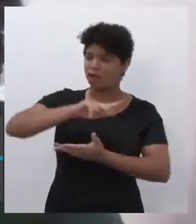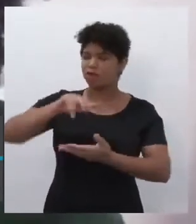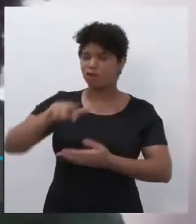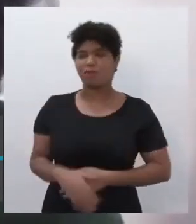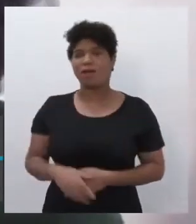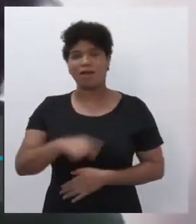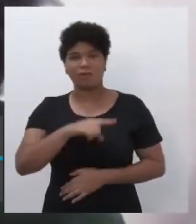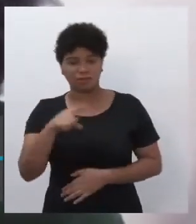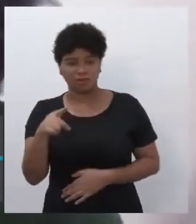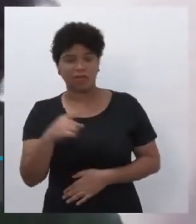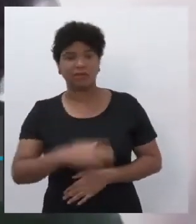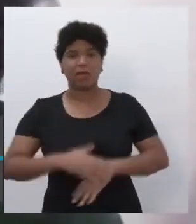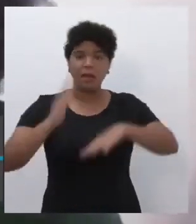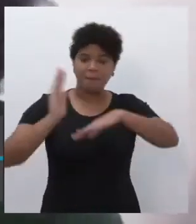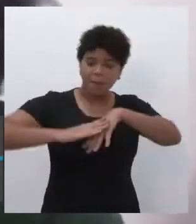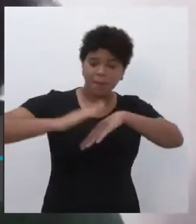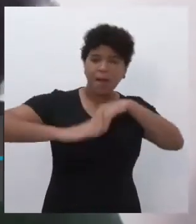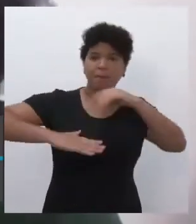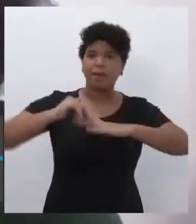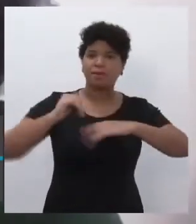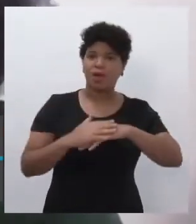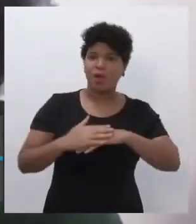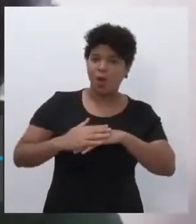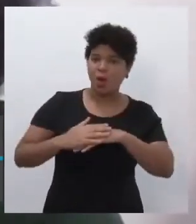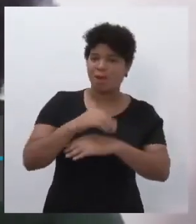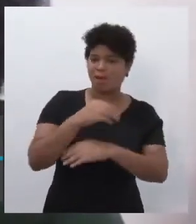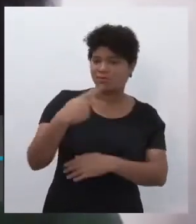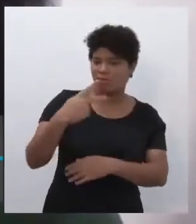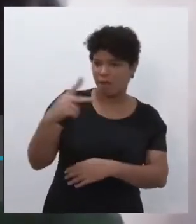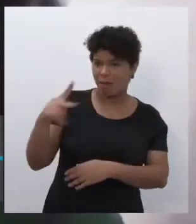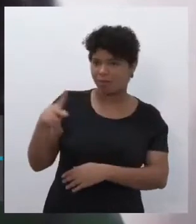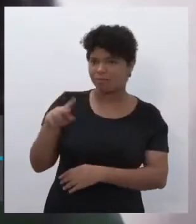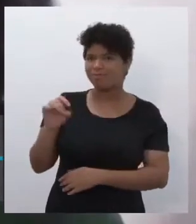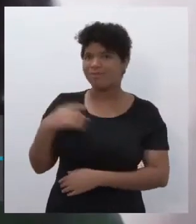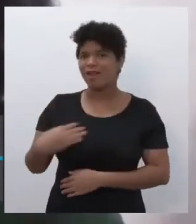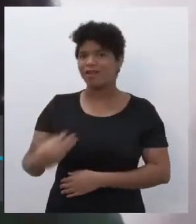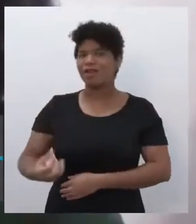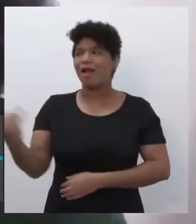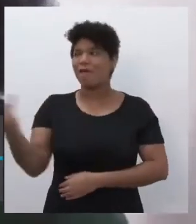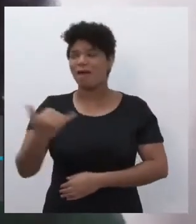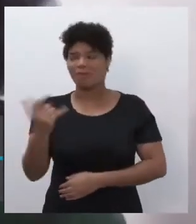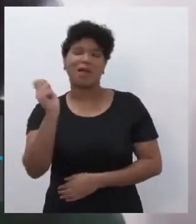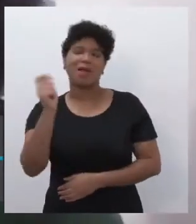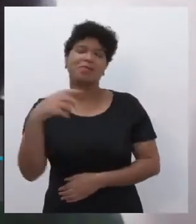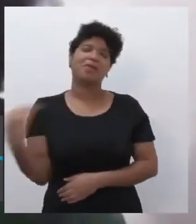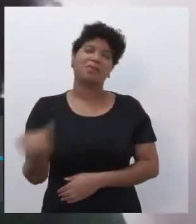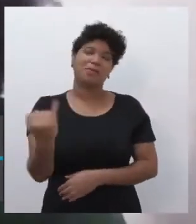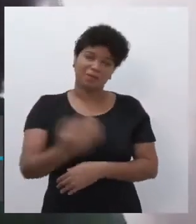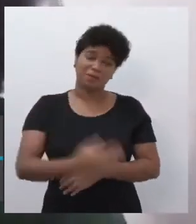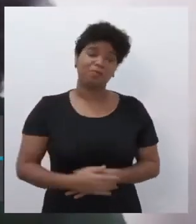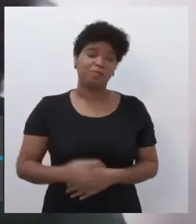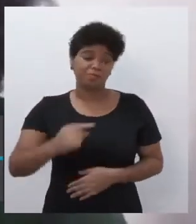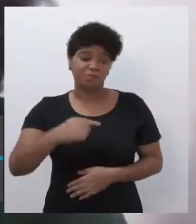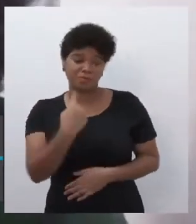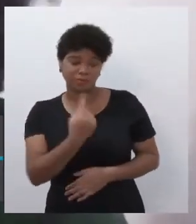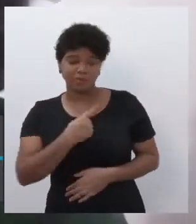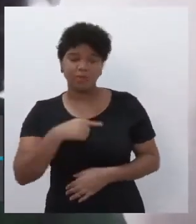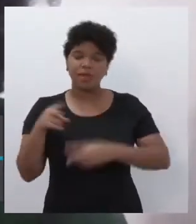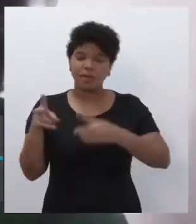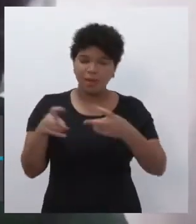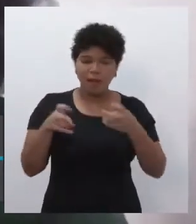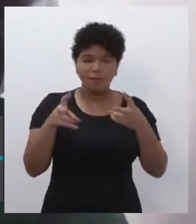as práticas, né? Elas são importantes e é bom porque todos nós podemos vê-las,